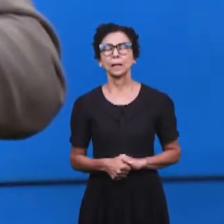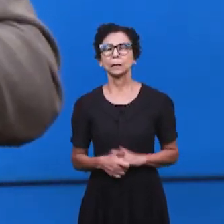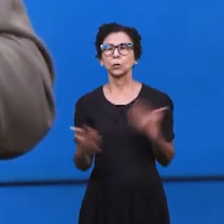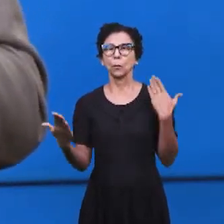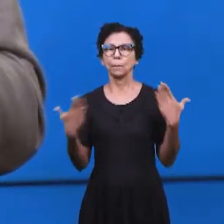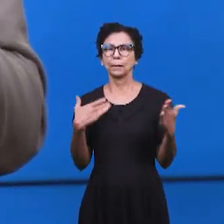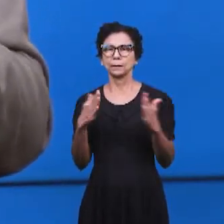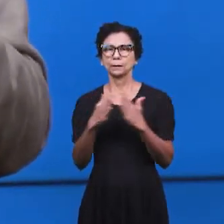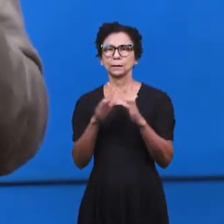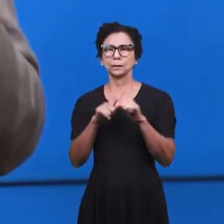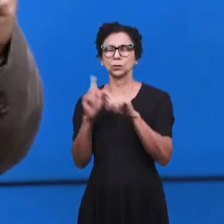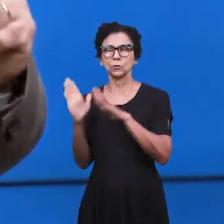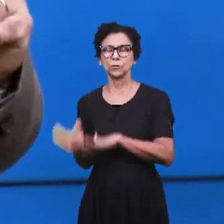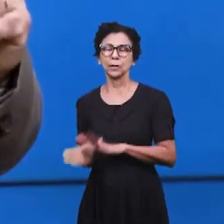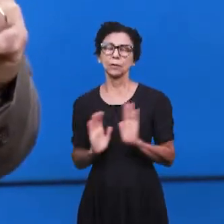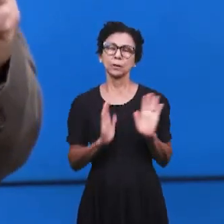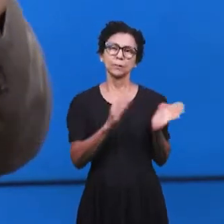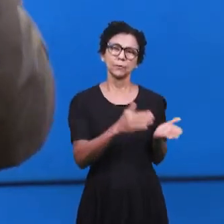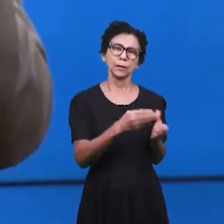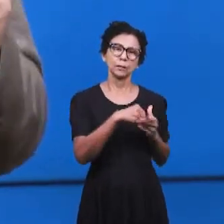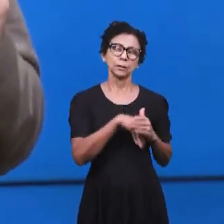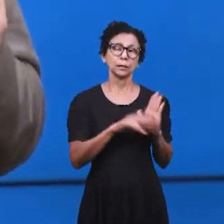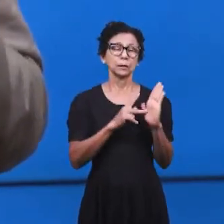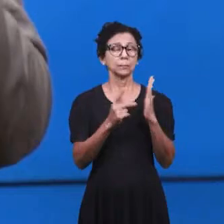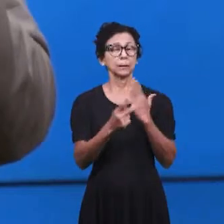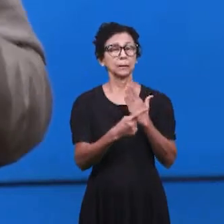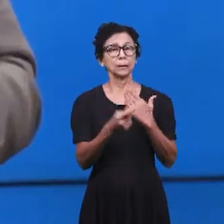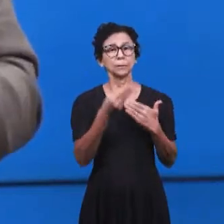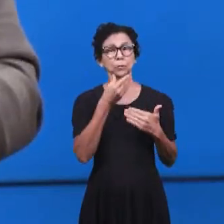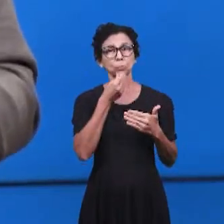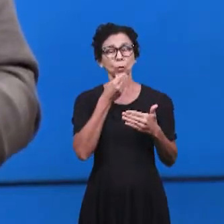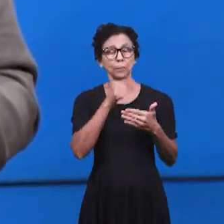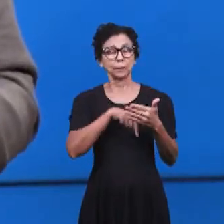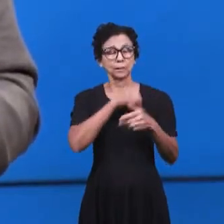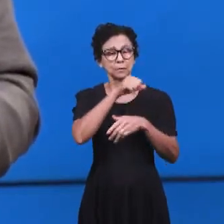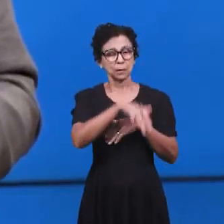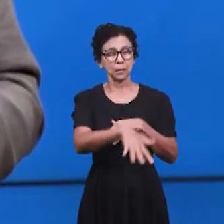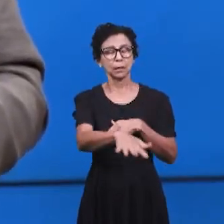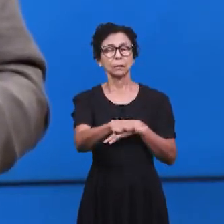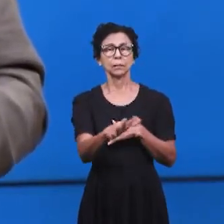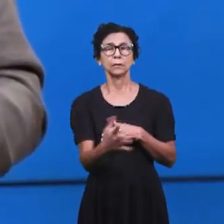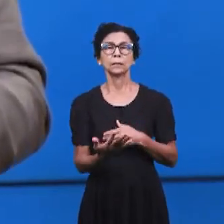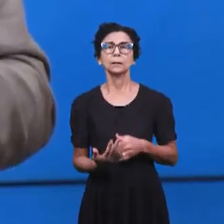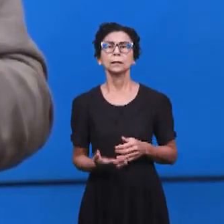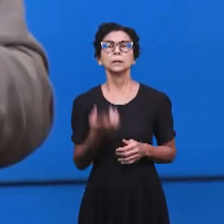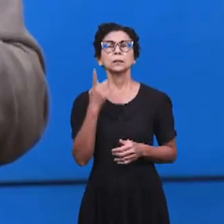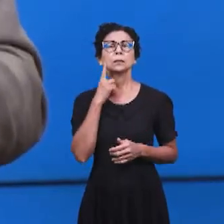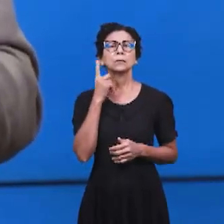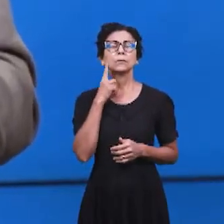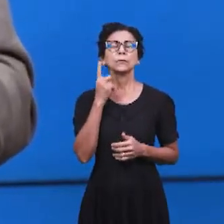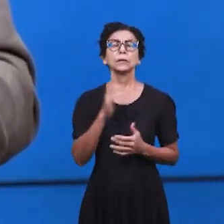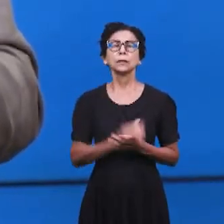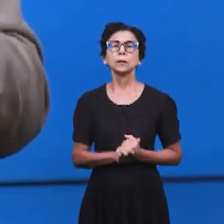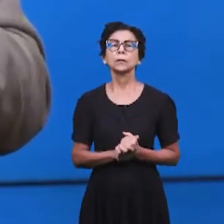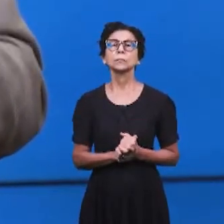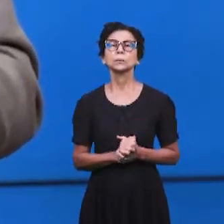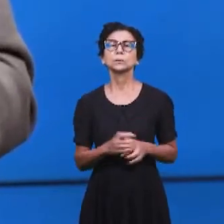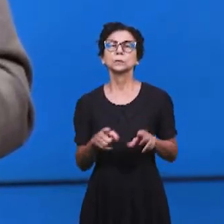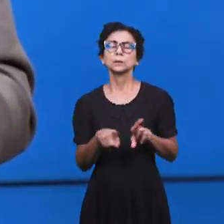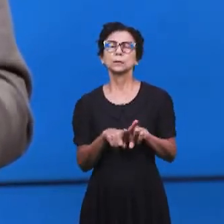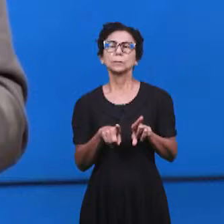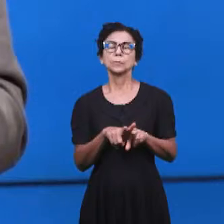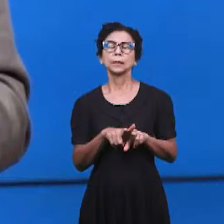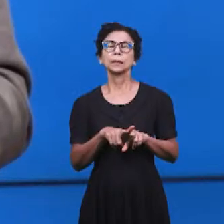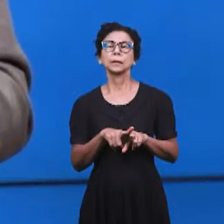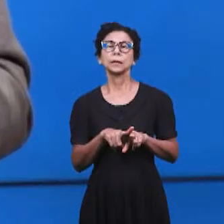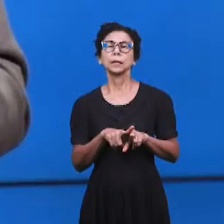fiel e da igreja infiel na parábola do semeador. Detalhe, em cada uma delas nós encontramos também essa representação. Os irmãos